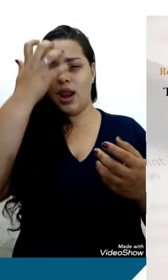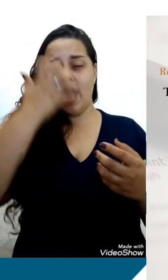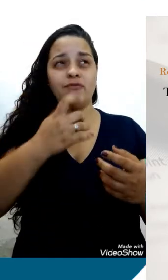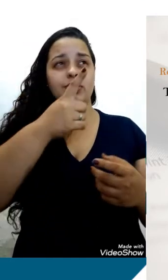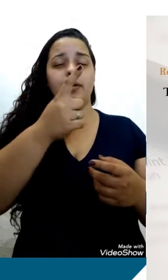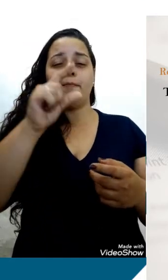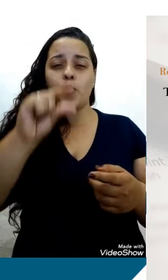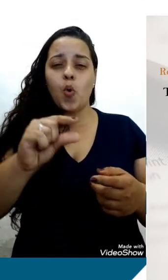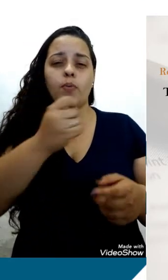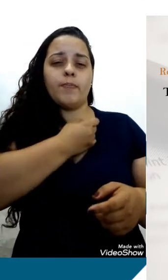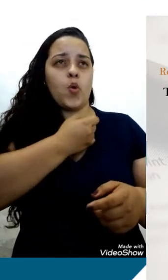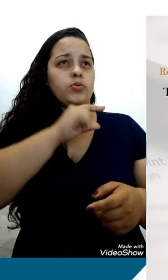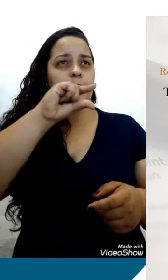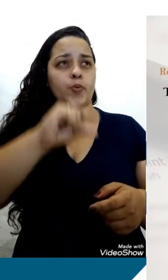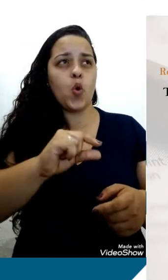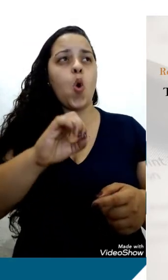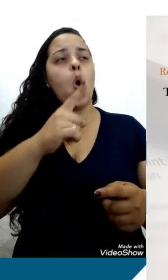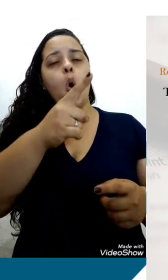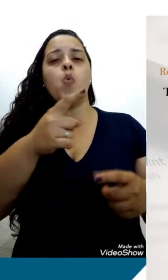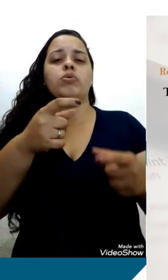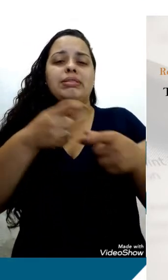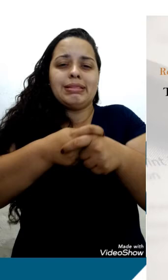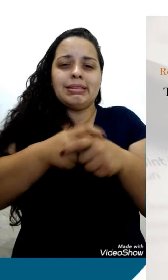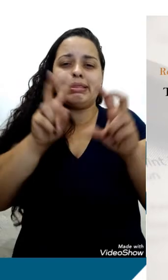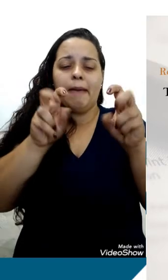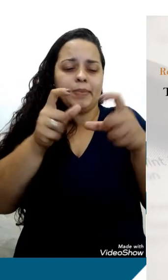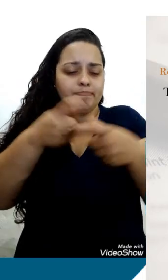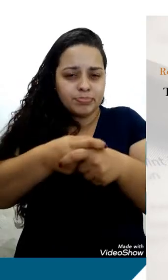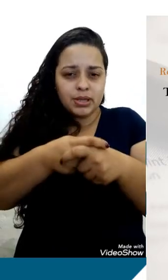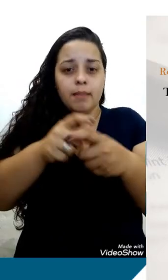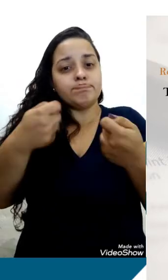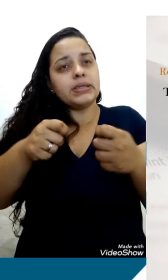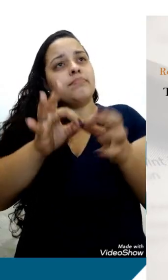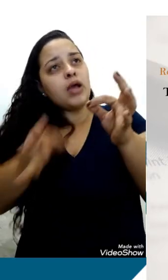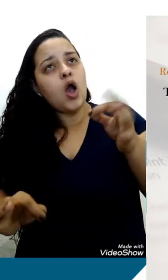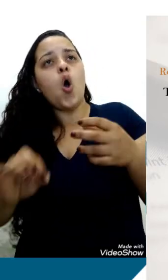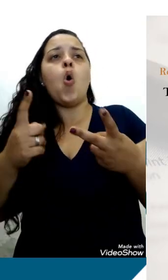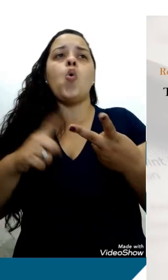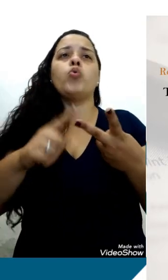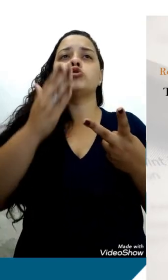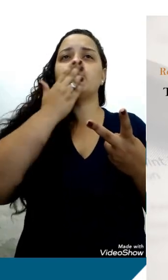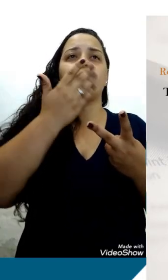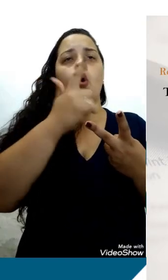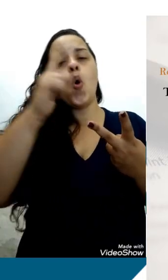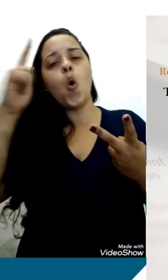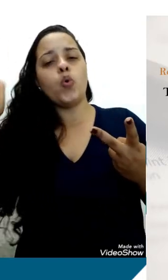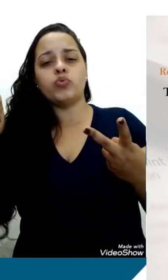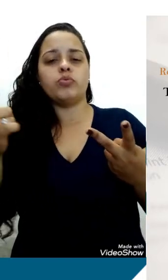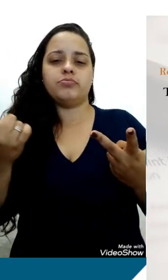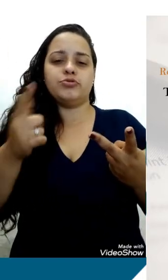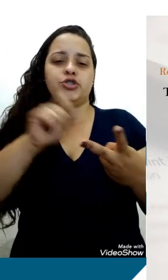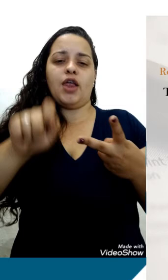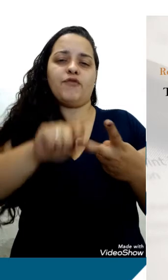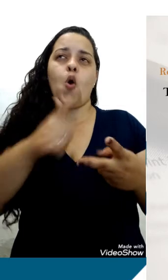o candidato tangencia o tema, ou ele apresenta trechos de outros tipos textuais. Então, muito cuidado, porque essa é uma nota muito baixa para